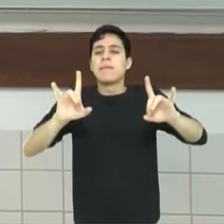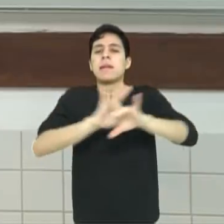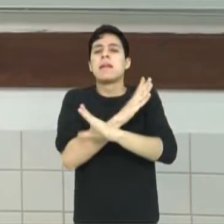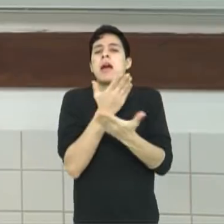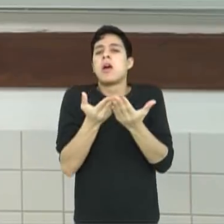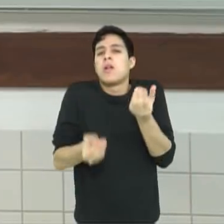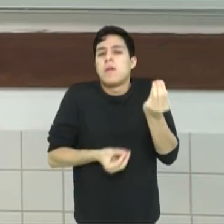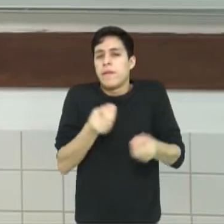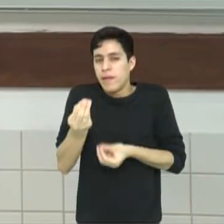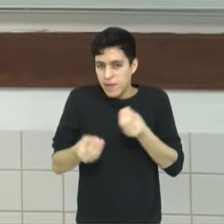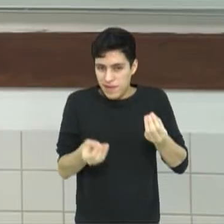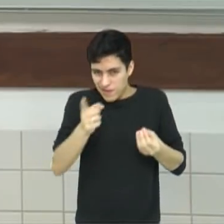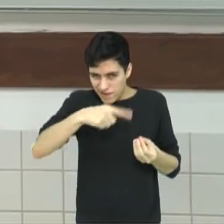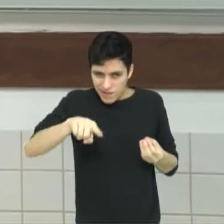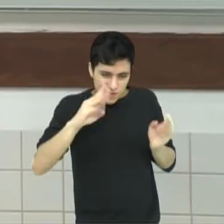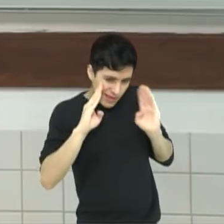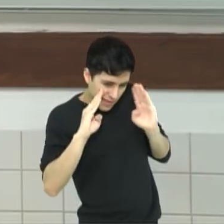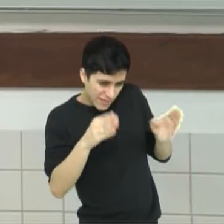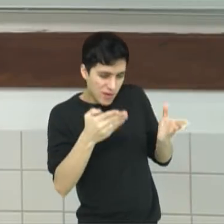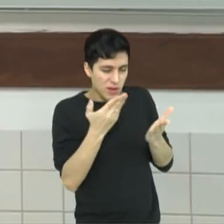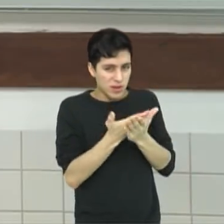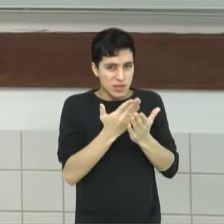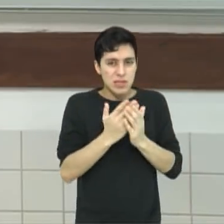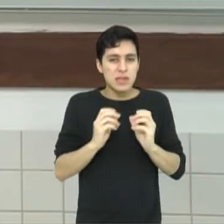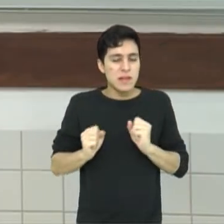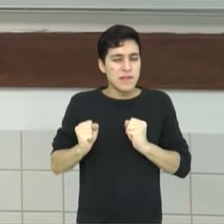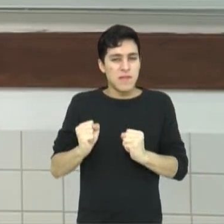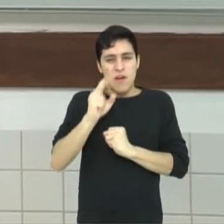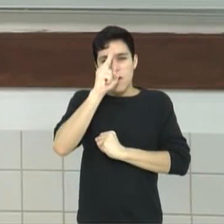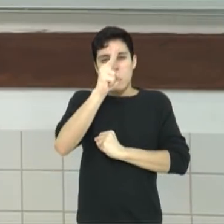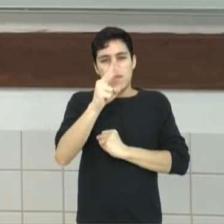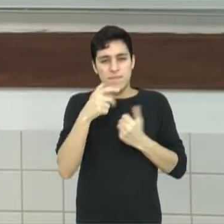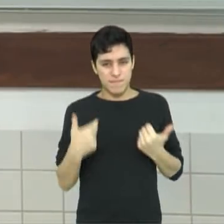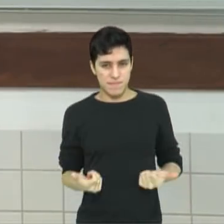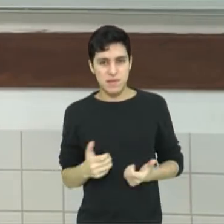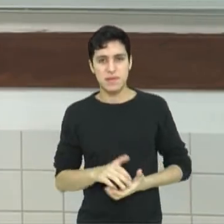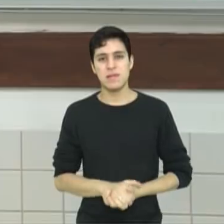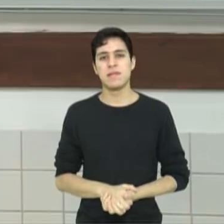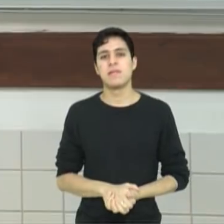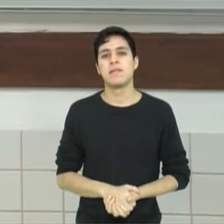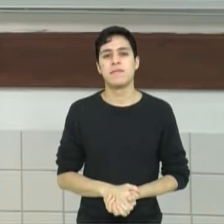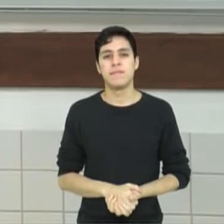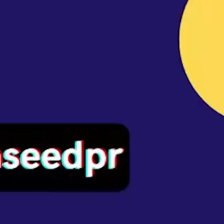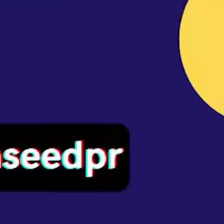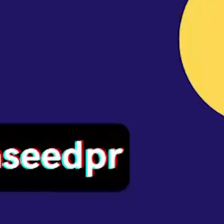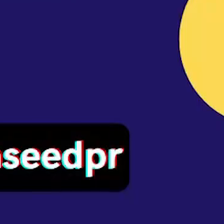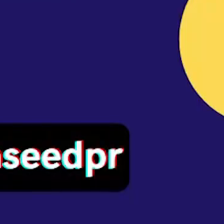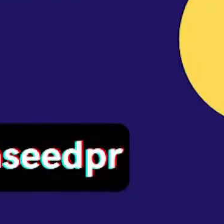aulas dizendo: foco nos estudos, força, um pouquinho de fé não faz mal a ninguém. Até a próxima. Valeu!